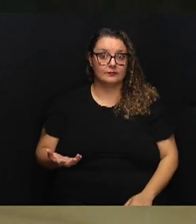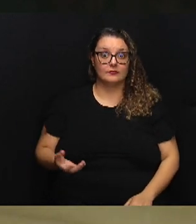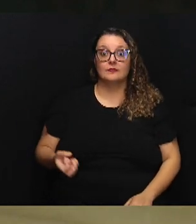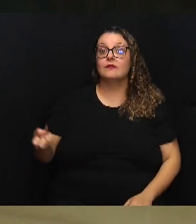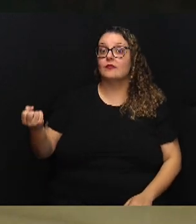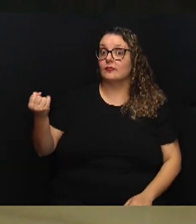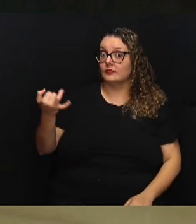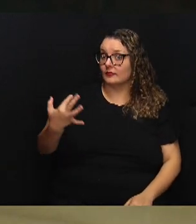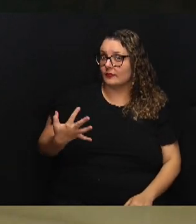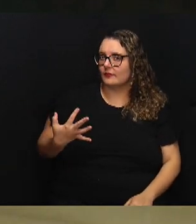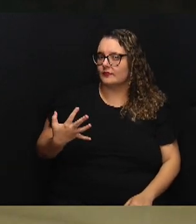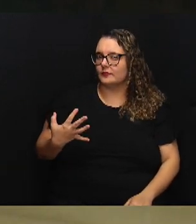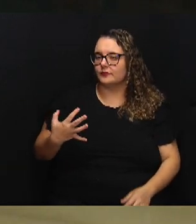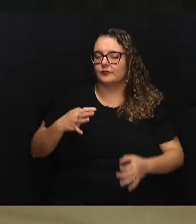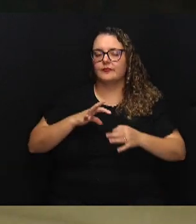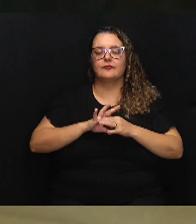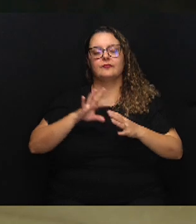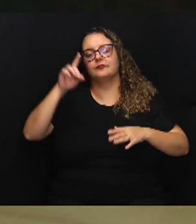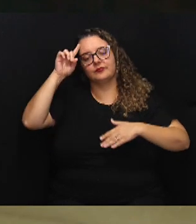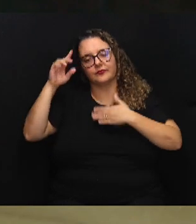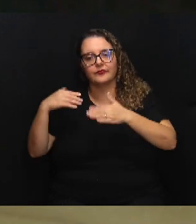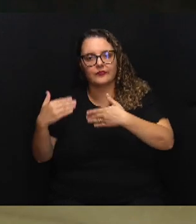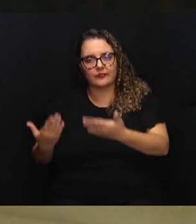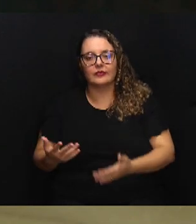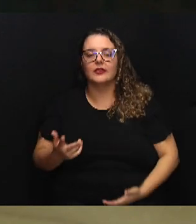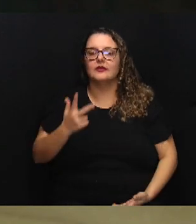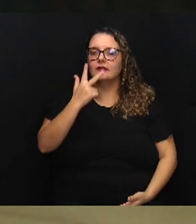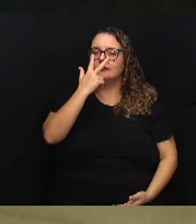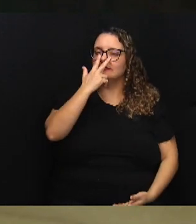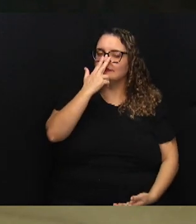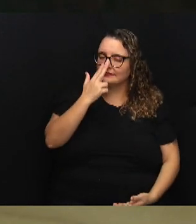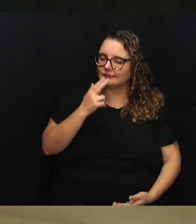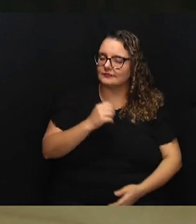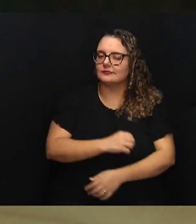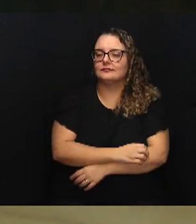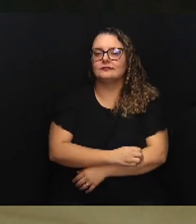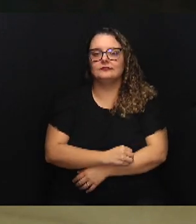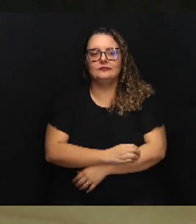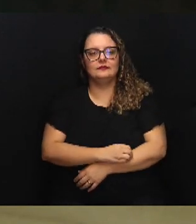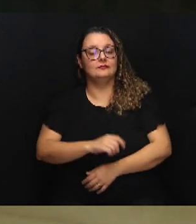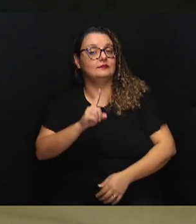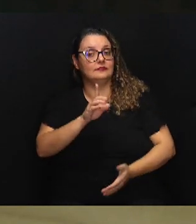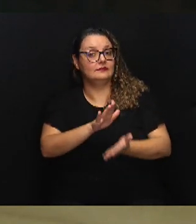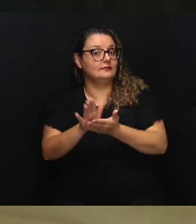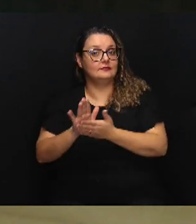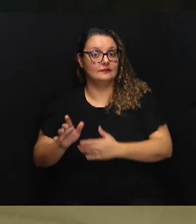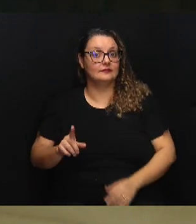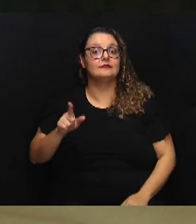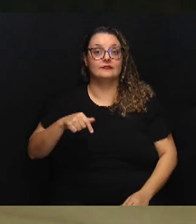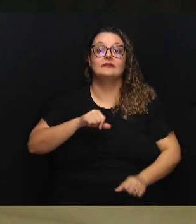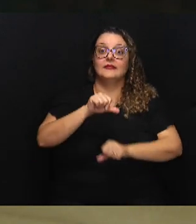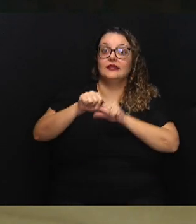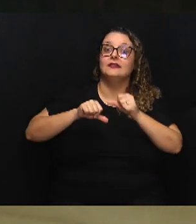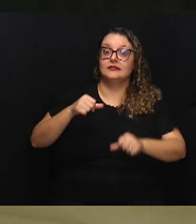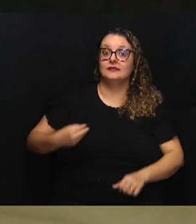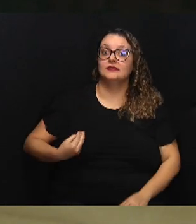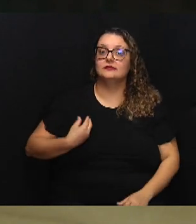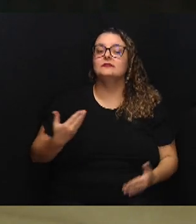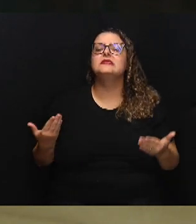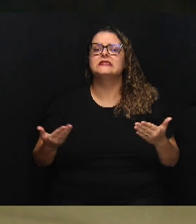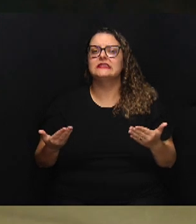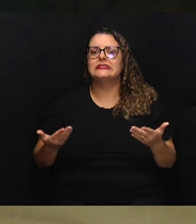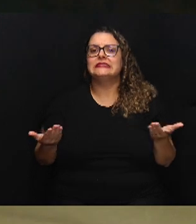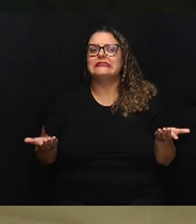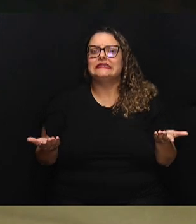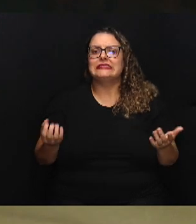quanto a gente se desconecta da rotina, parece mesmo que não é só gasto, gente, é transformação. Mas e agora? Vamos